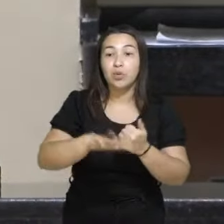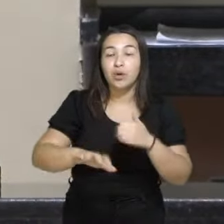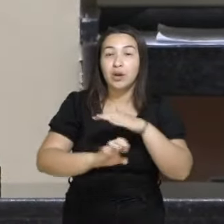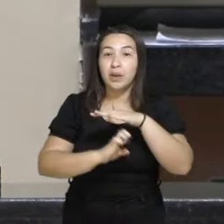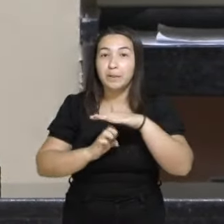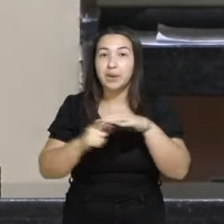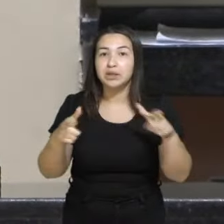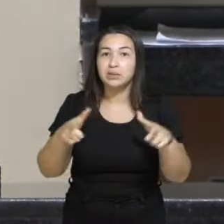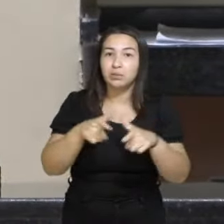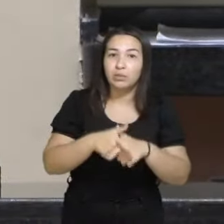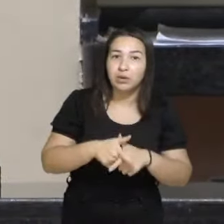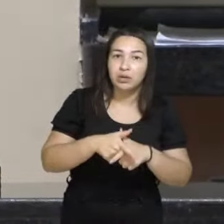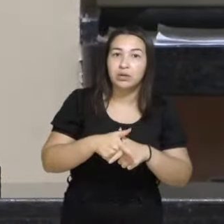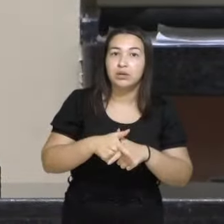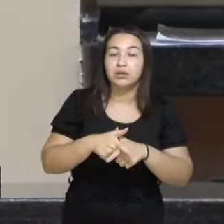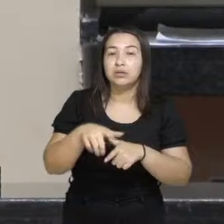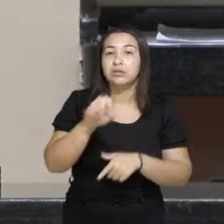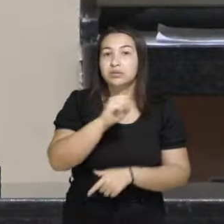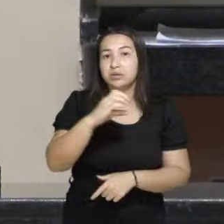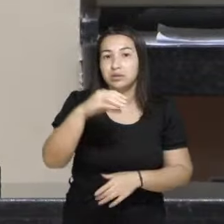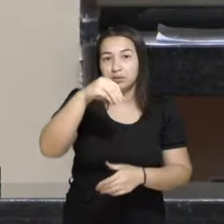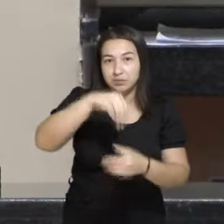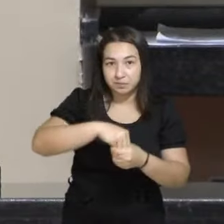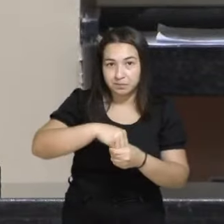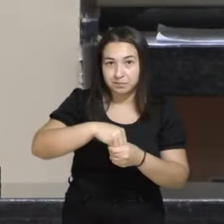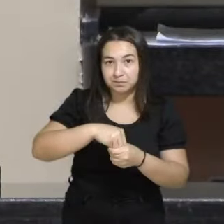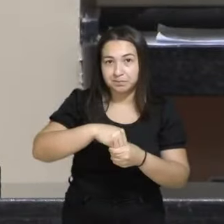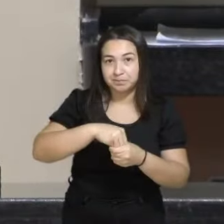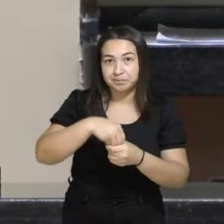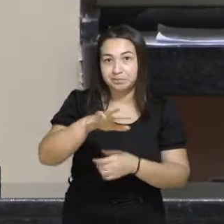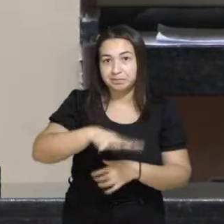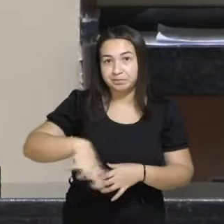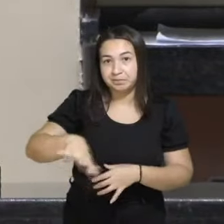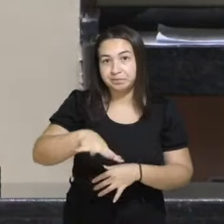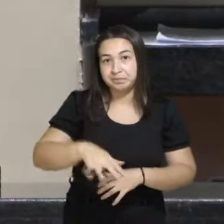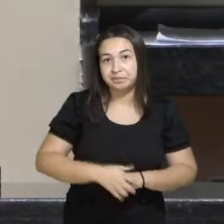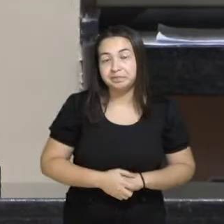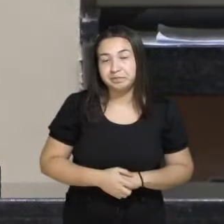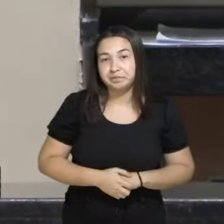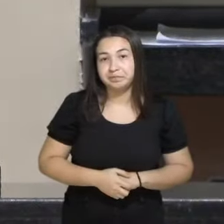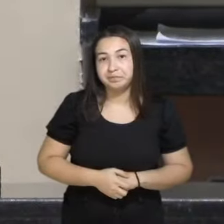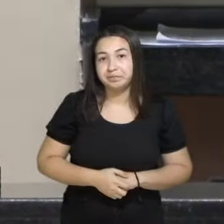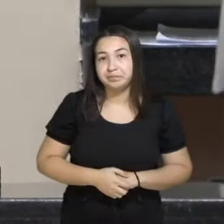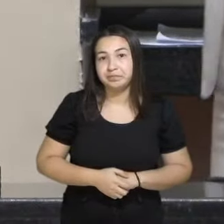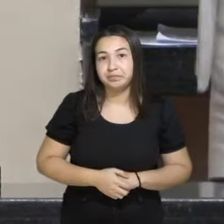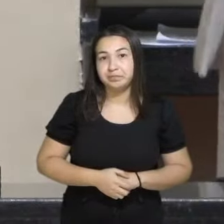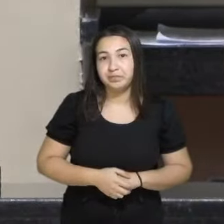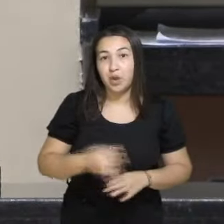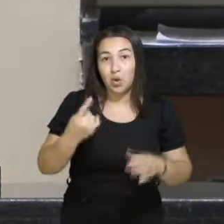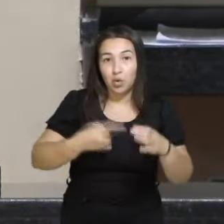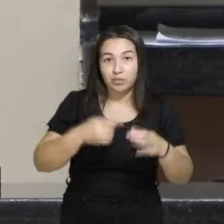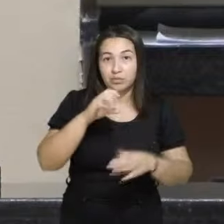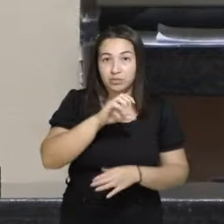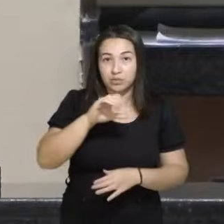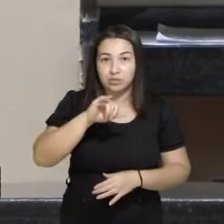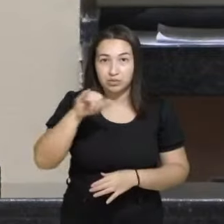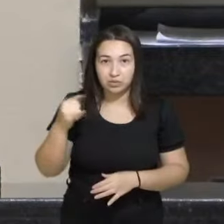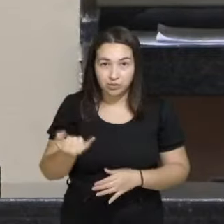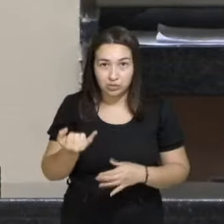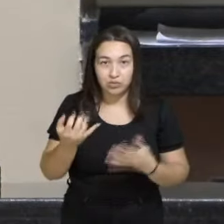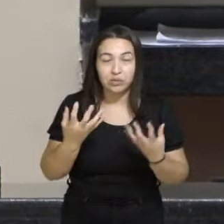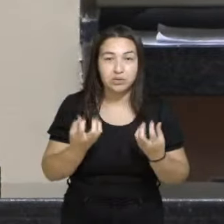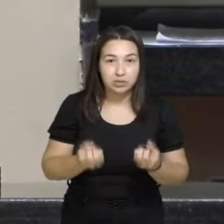Empresas de Pequeno Porte Catarinenses, PRONAMP Santa Catarina. Com pareceres favoráveis das comissões de Constituição e Justiça,